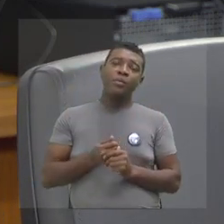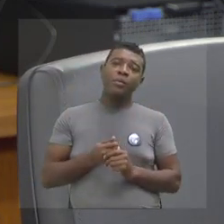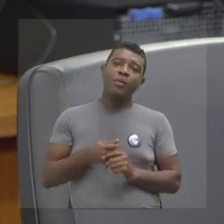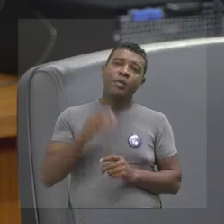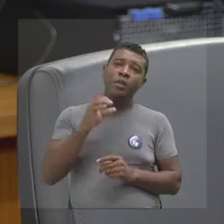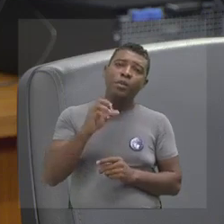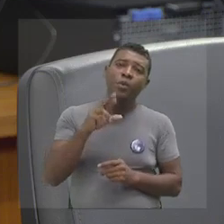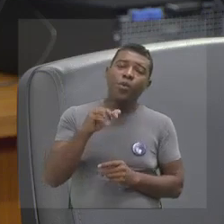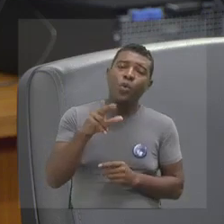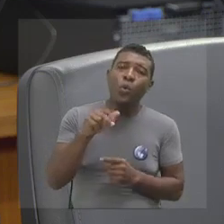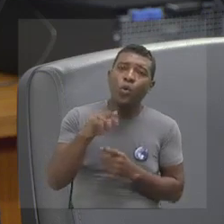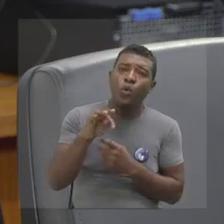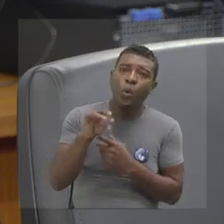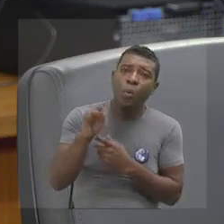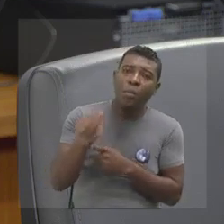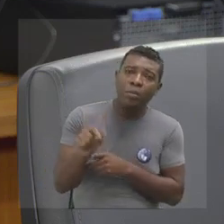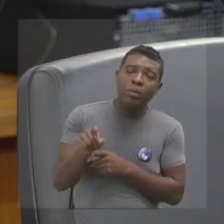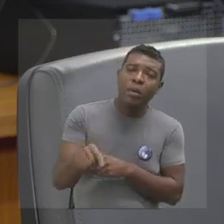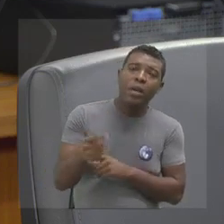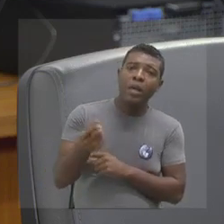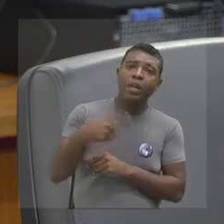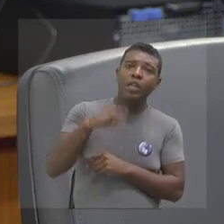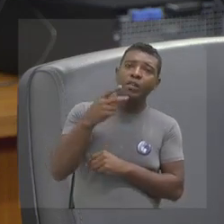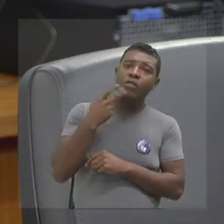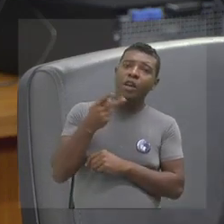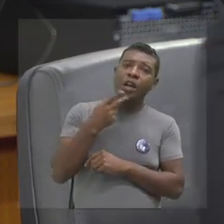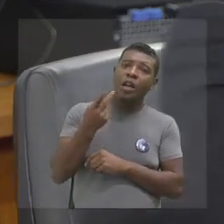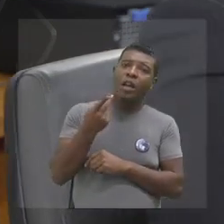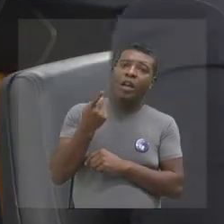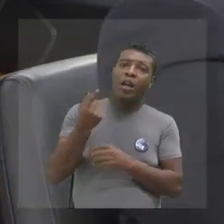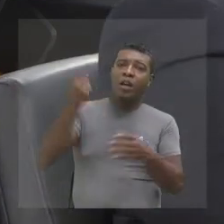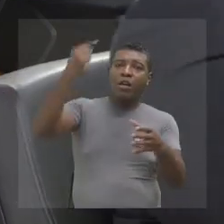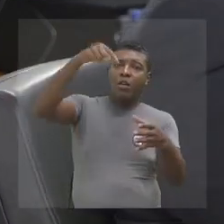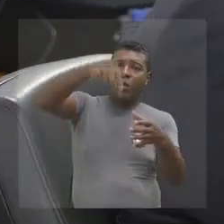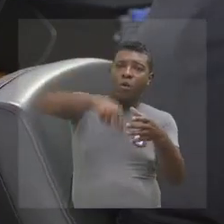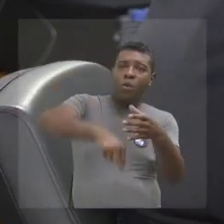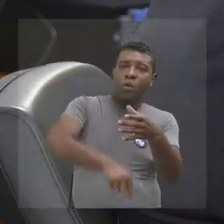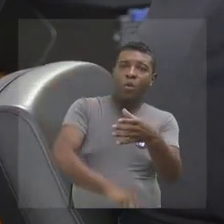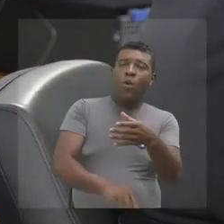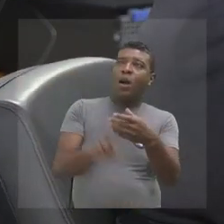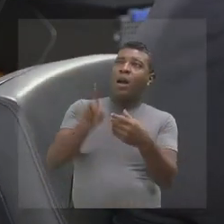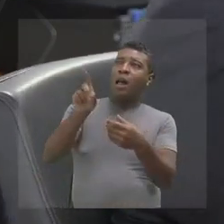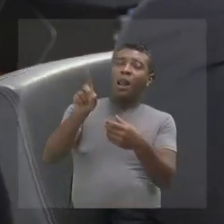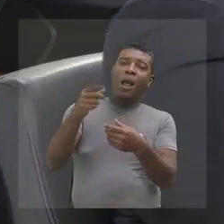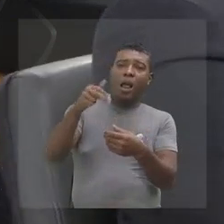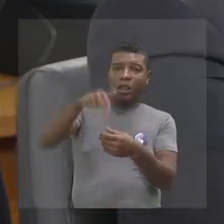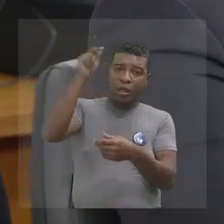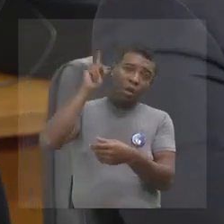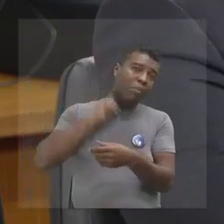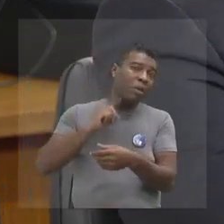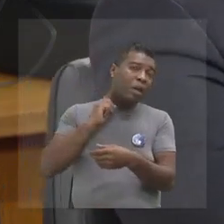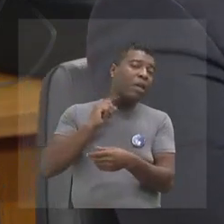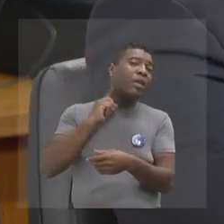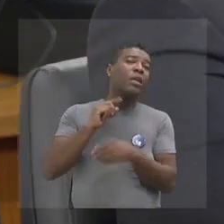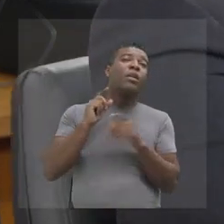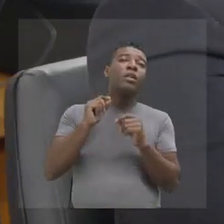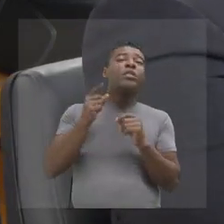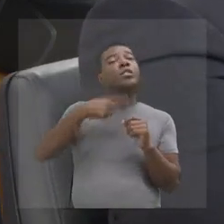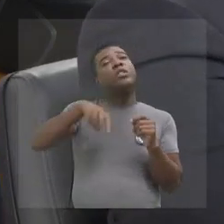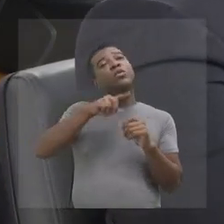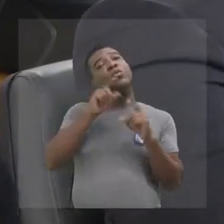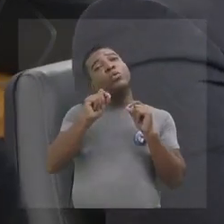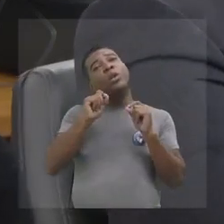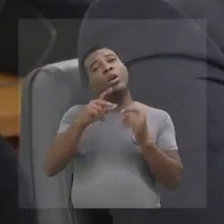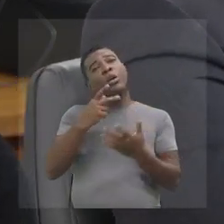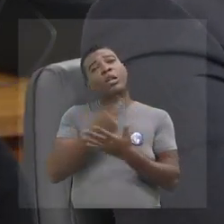Deputado e quando a gente fala em impulso tubular no norte de Minas nós fizemos também um grande esforço de